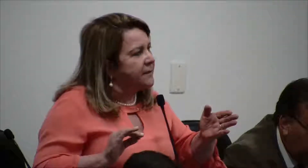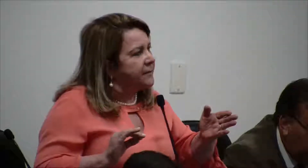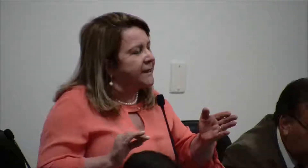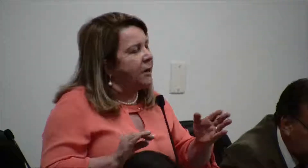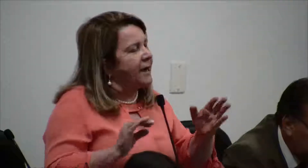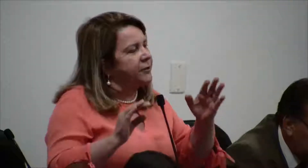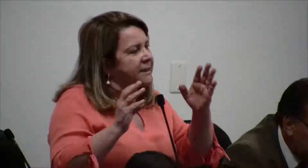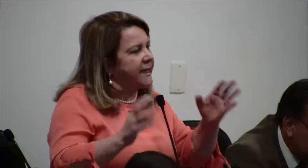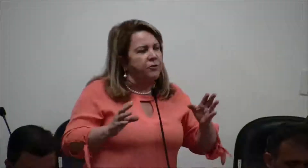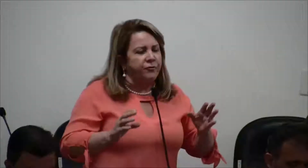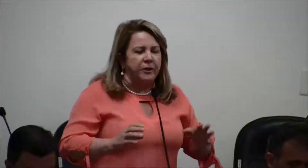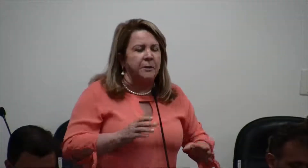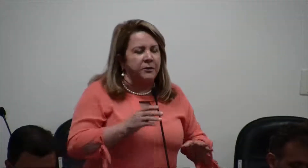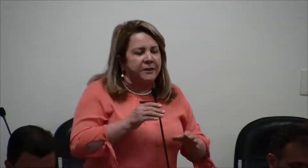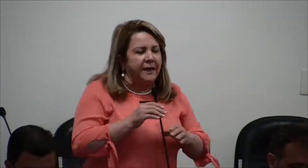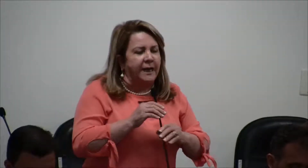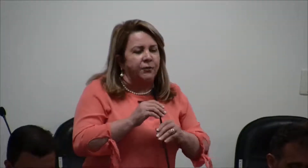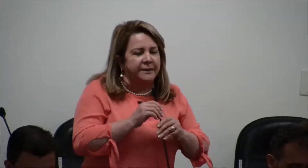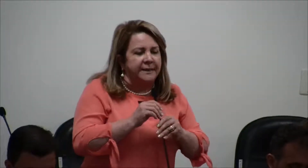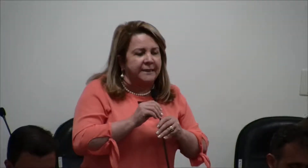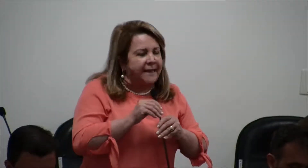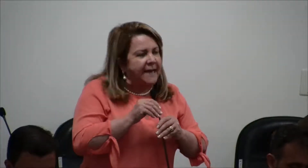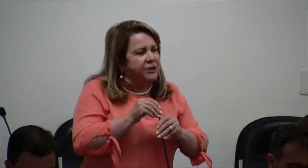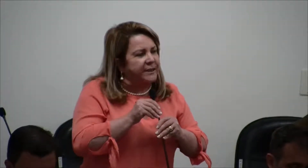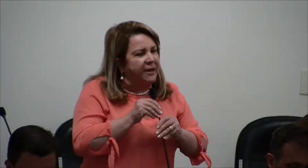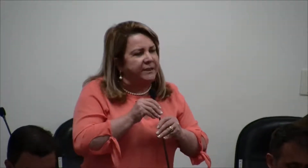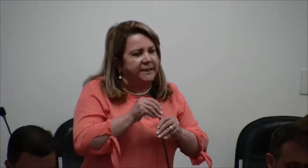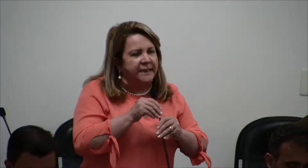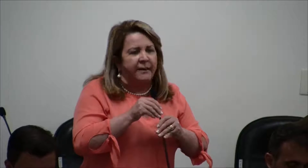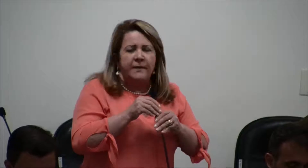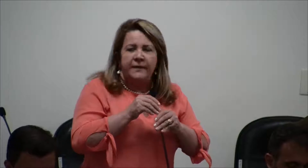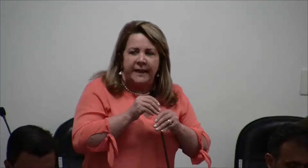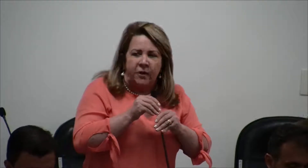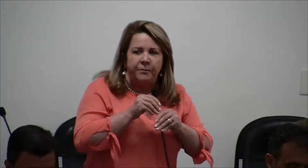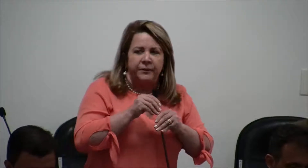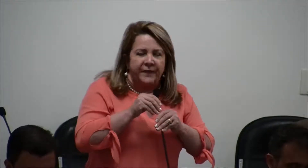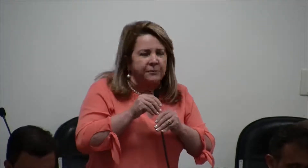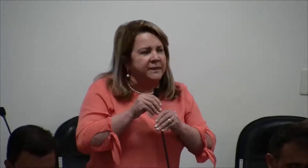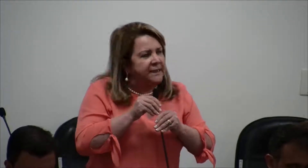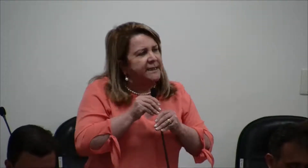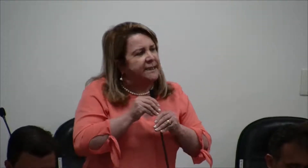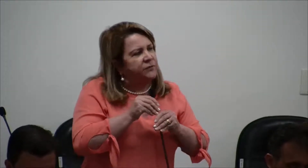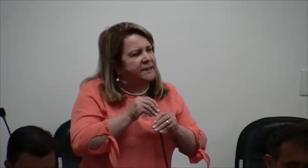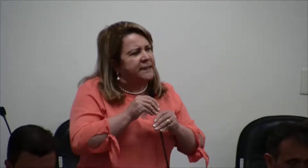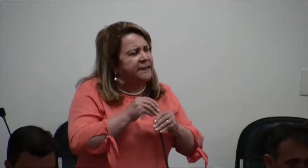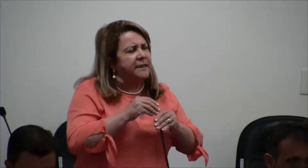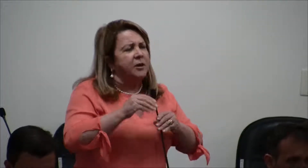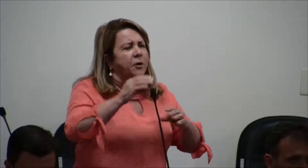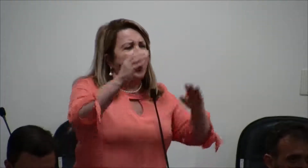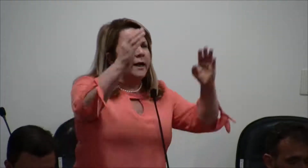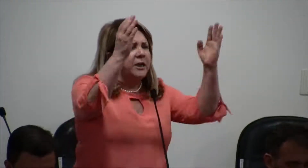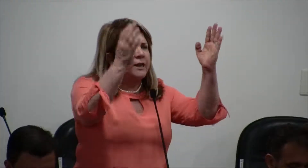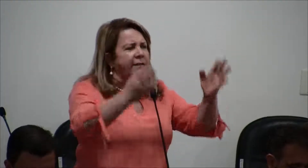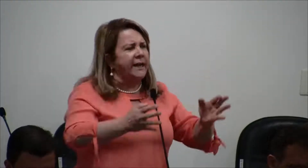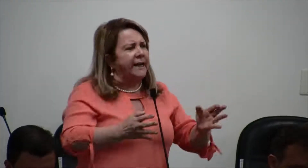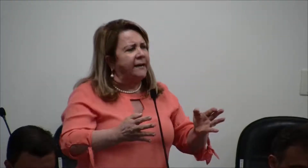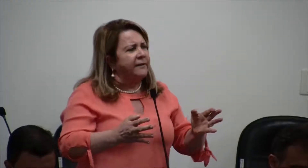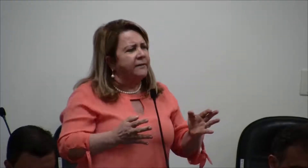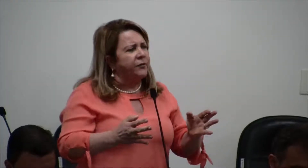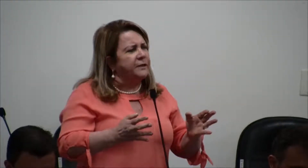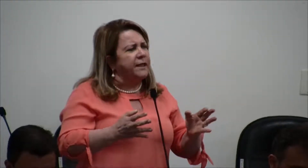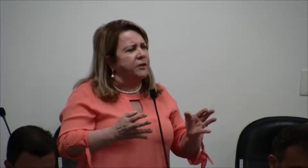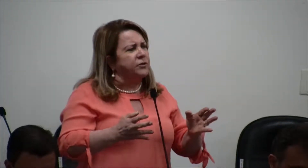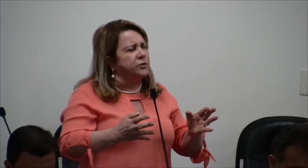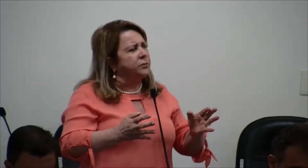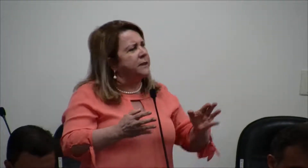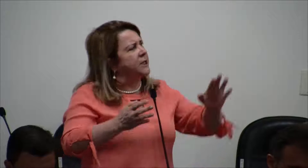doutores? Então, aí você tem um filho, depois você esquece de dar a vacina. Não podemos esquecer das vacinas. Coloca na geladeira.